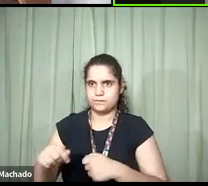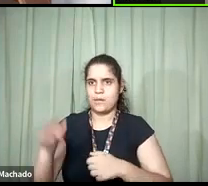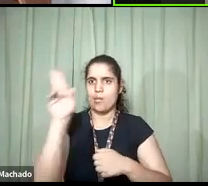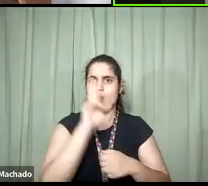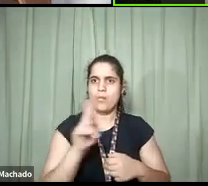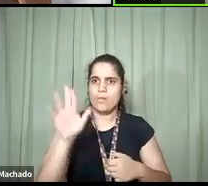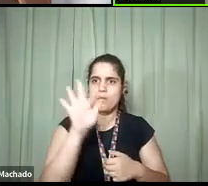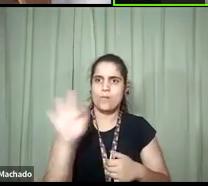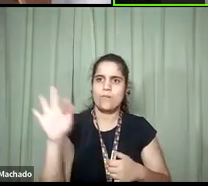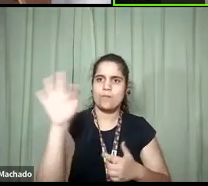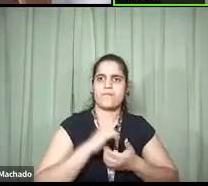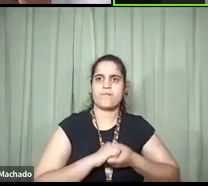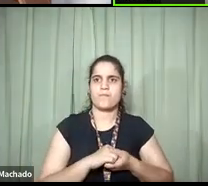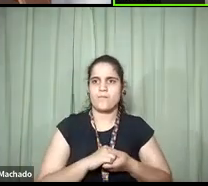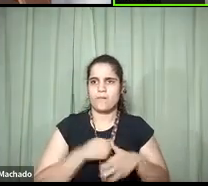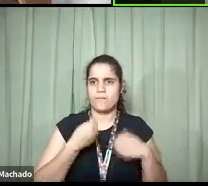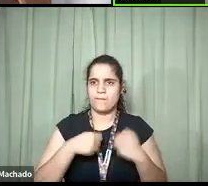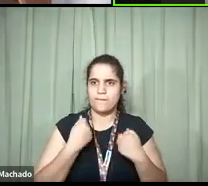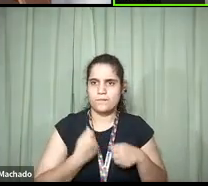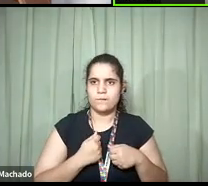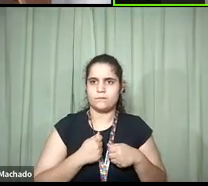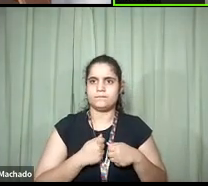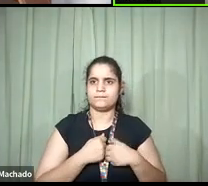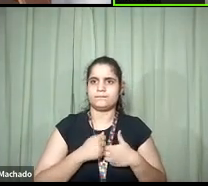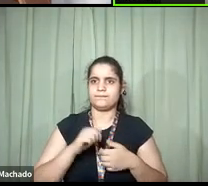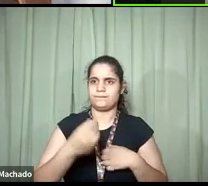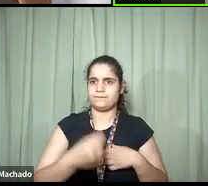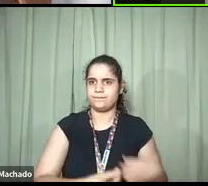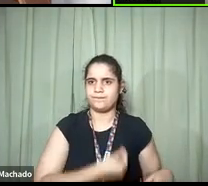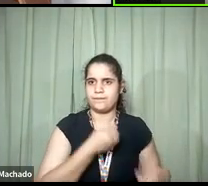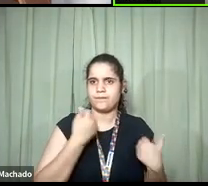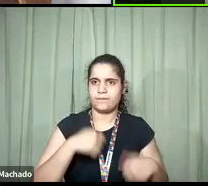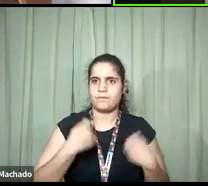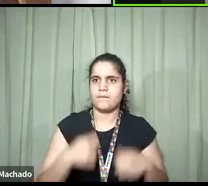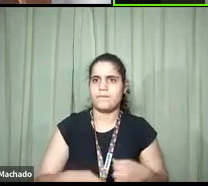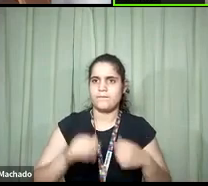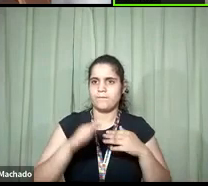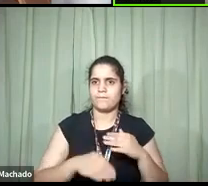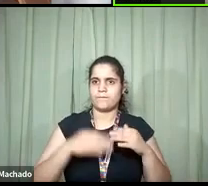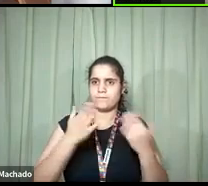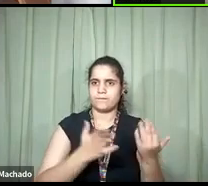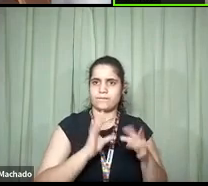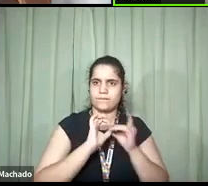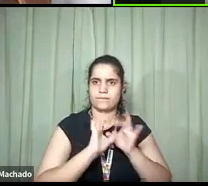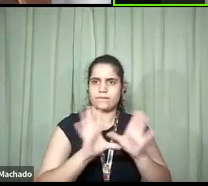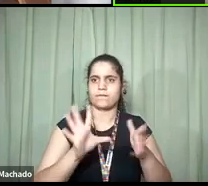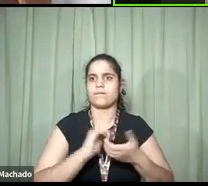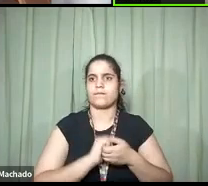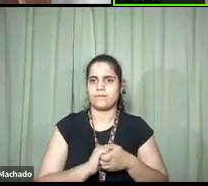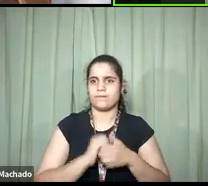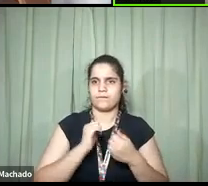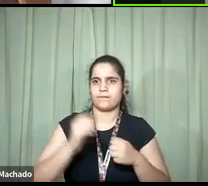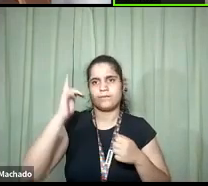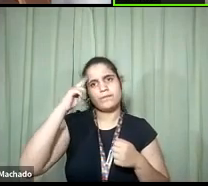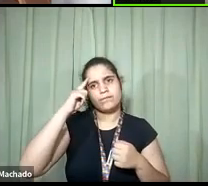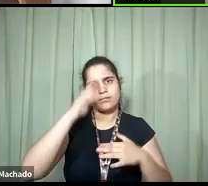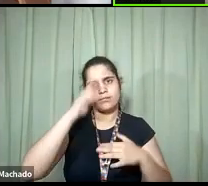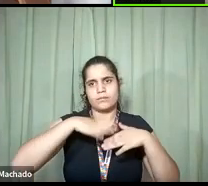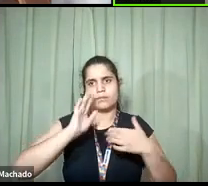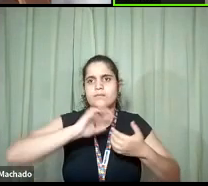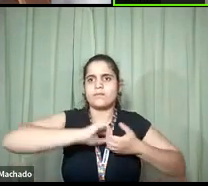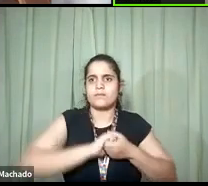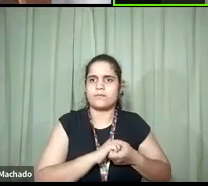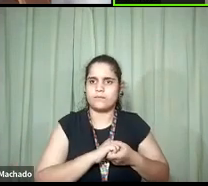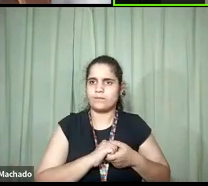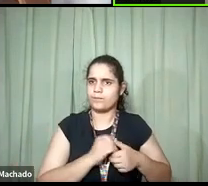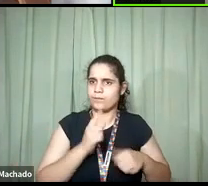universidade, ela precisa ter uma vida, ela precisa ter autonomia, né? E esquecemos muito disso, e é um assunto